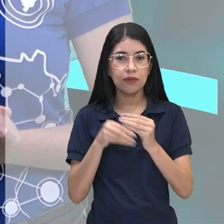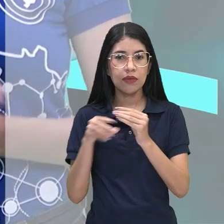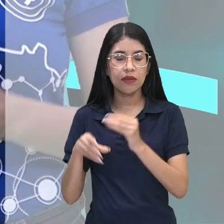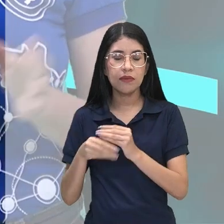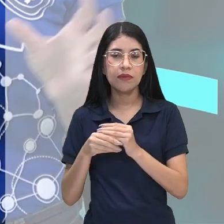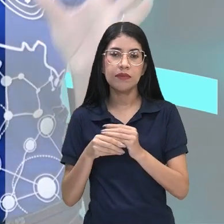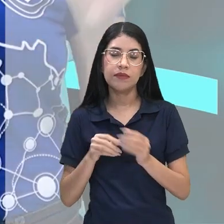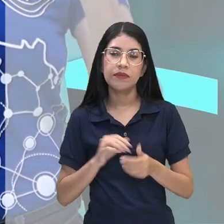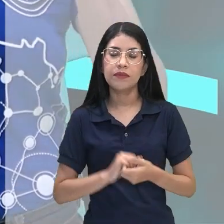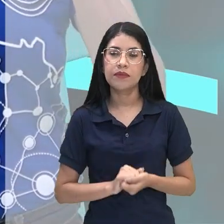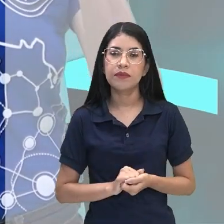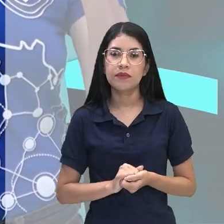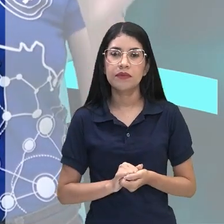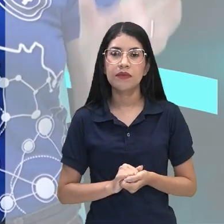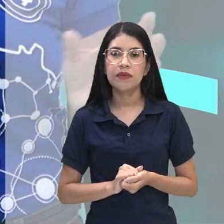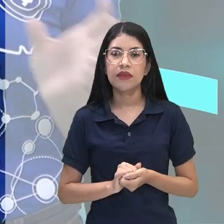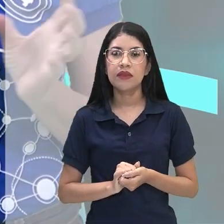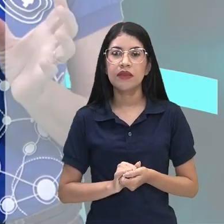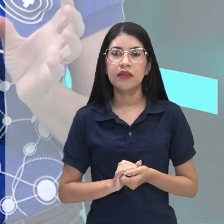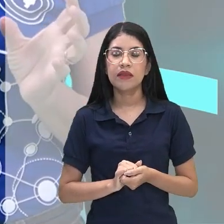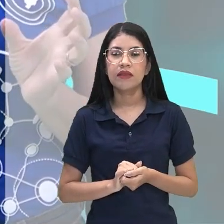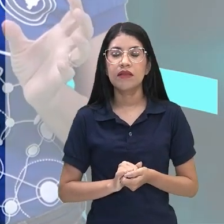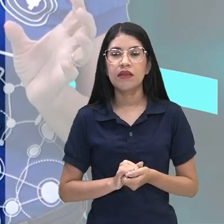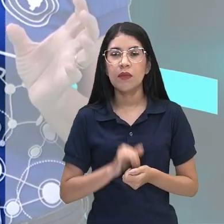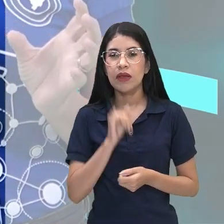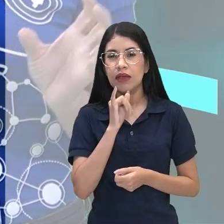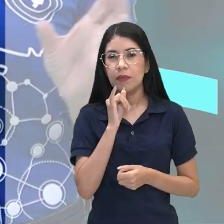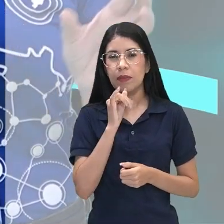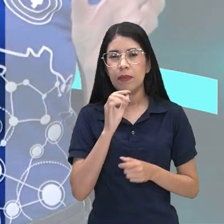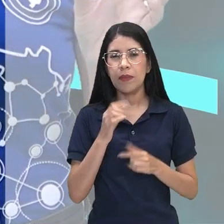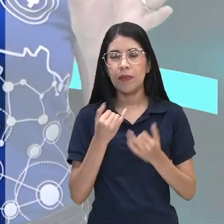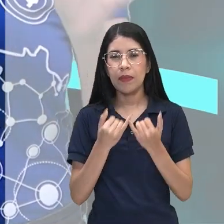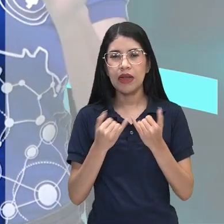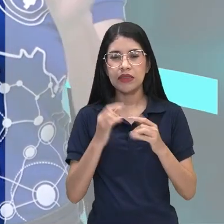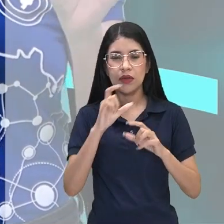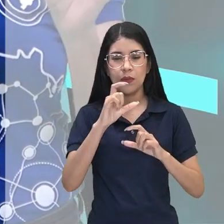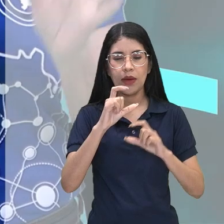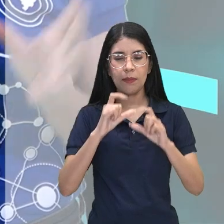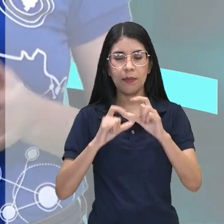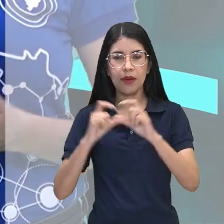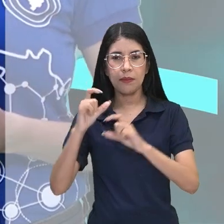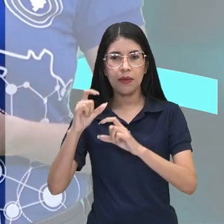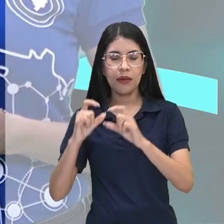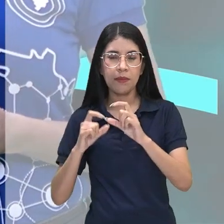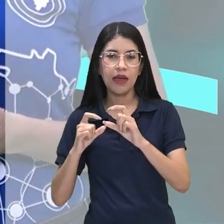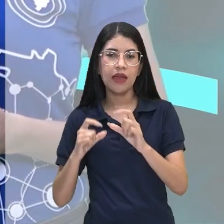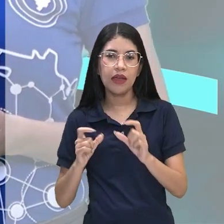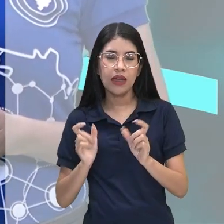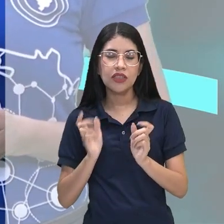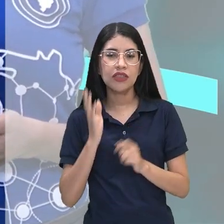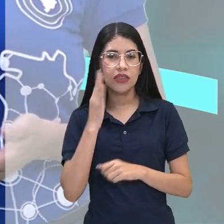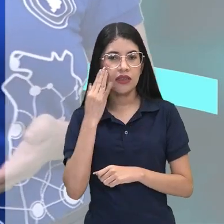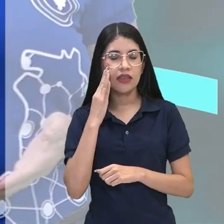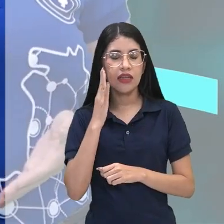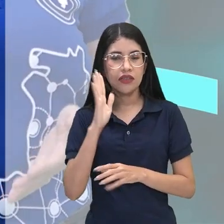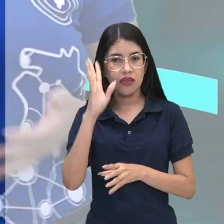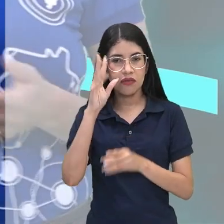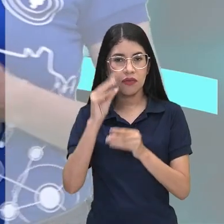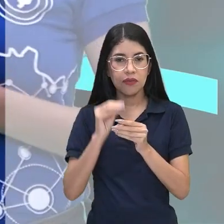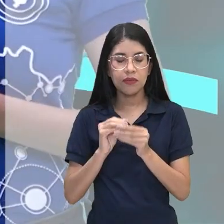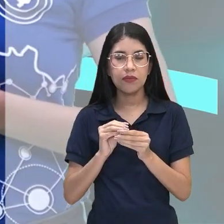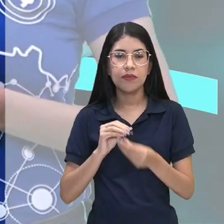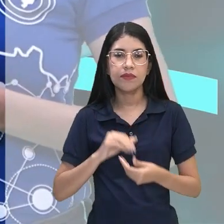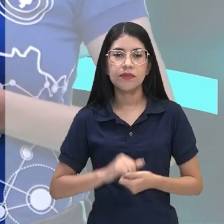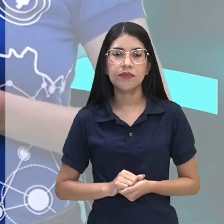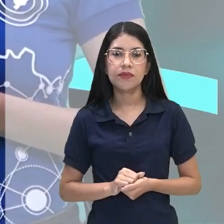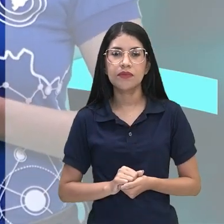quebra-cabeça, né? Então, quando você tem várias pecinhas daquele quebra-cabeça, você já sabe mais ou menos do que se trata, ok? O que